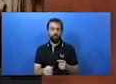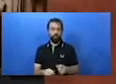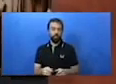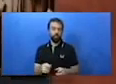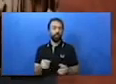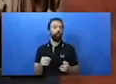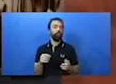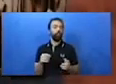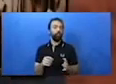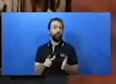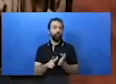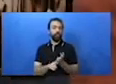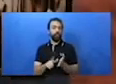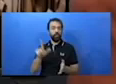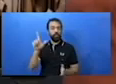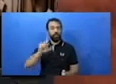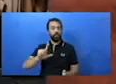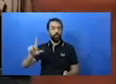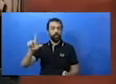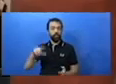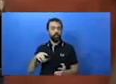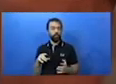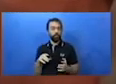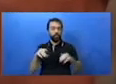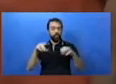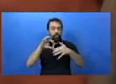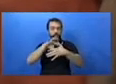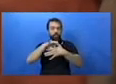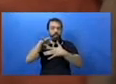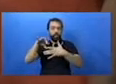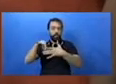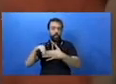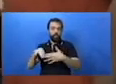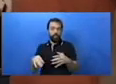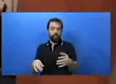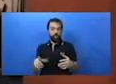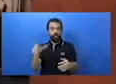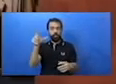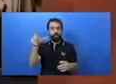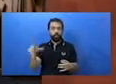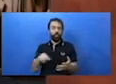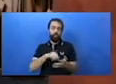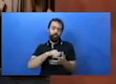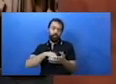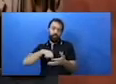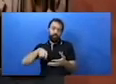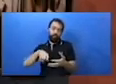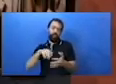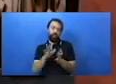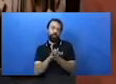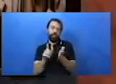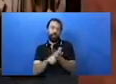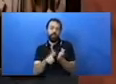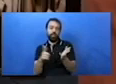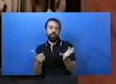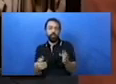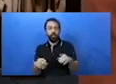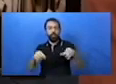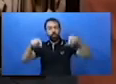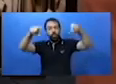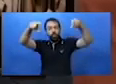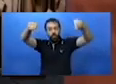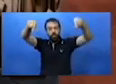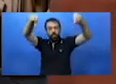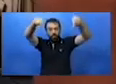Literatura de cordel, porque os poetas conhecidos como cordelistas escreviam seus textos em folhetos e os penduravam